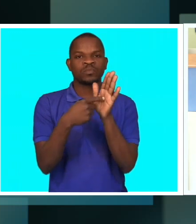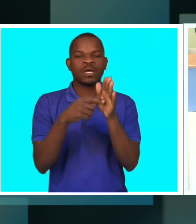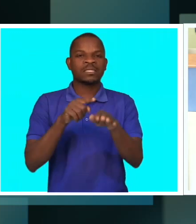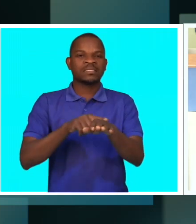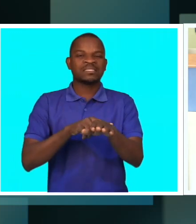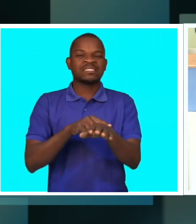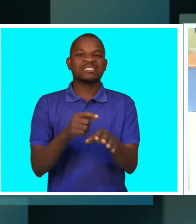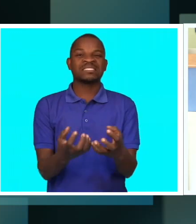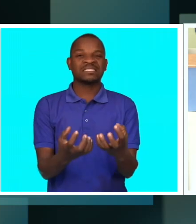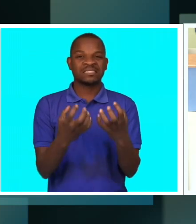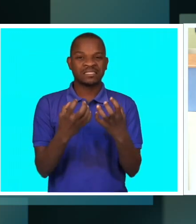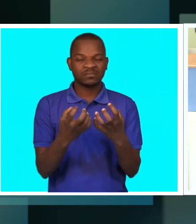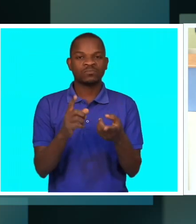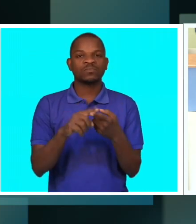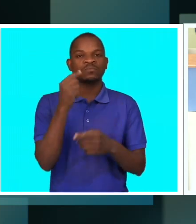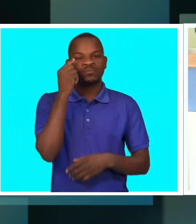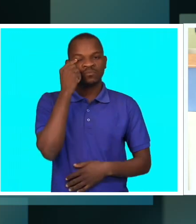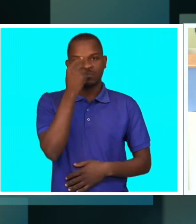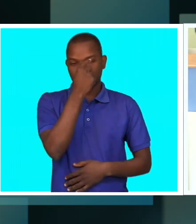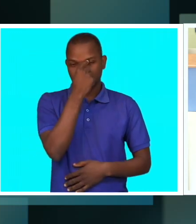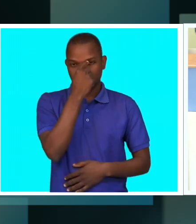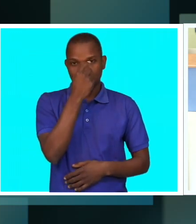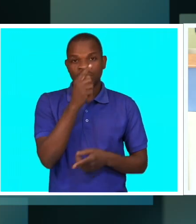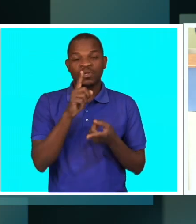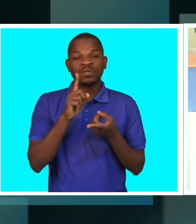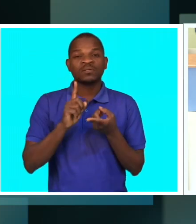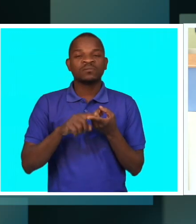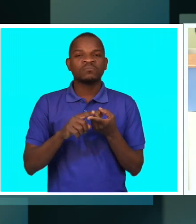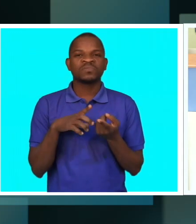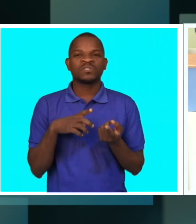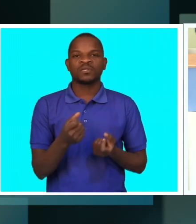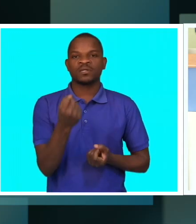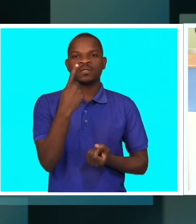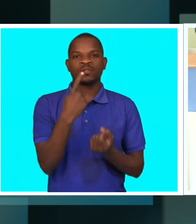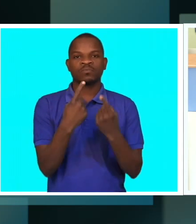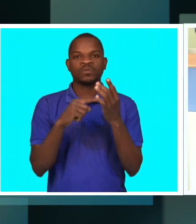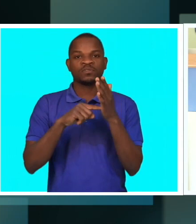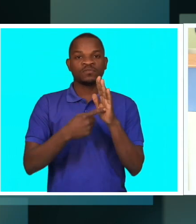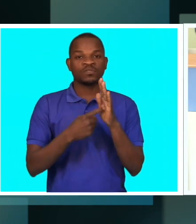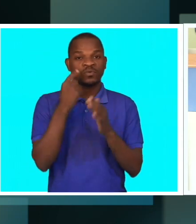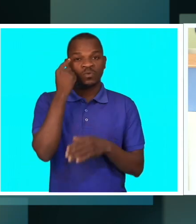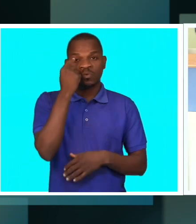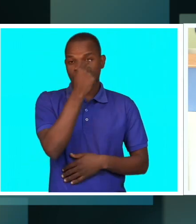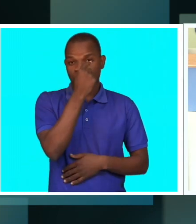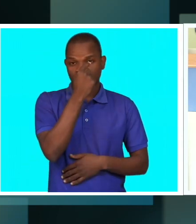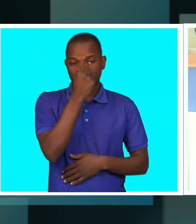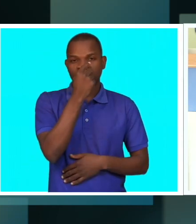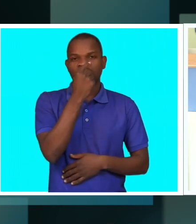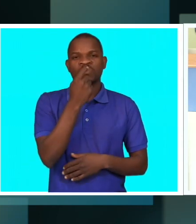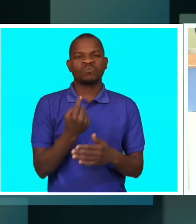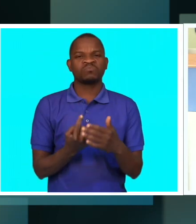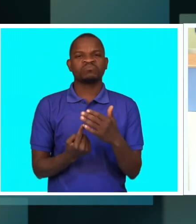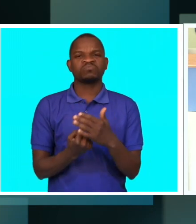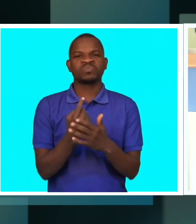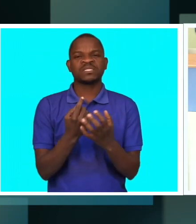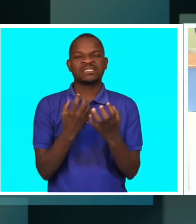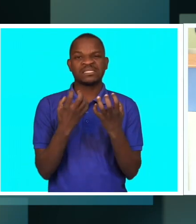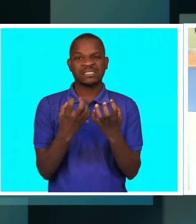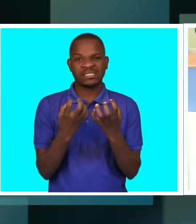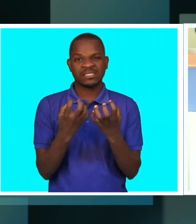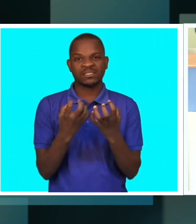a secura das mucosas, quer dos olhos também. Então, algumas vezes, a parede interna dos nossos olhos, nós chamamos de mucosas,